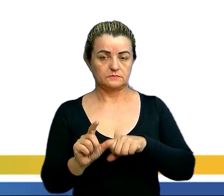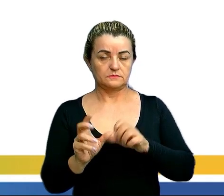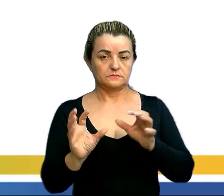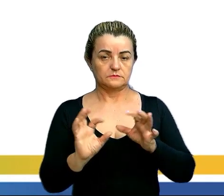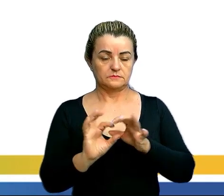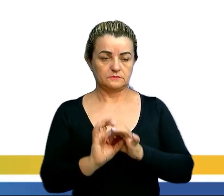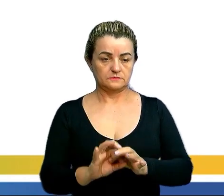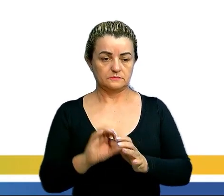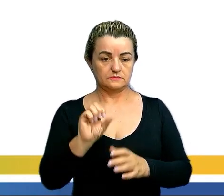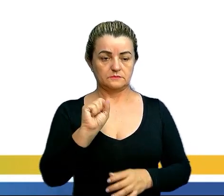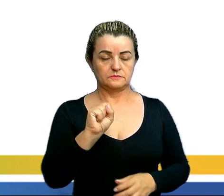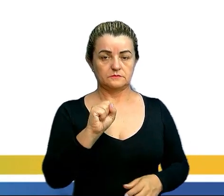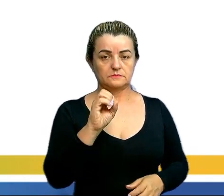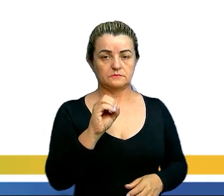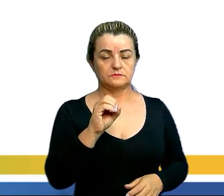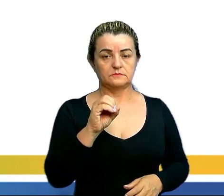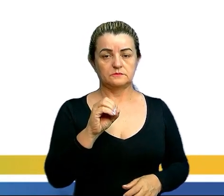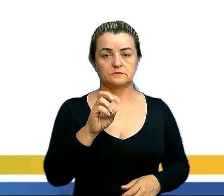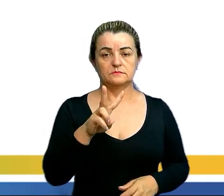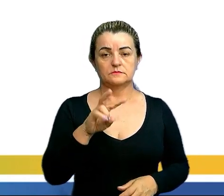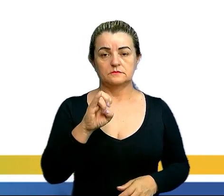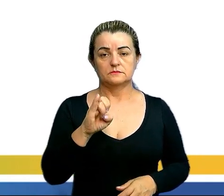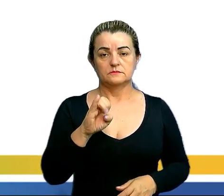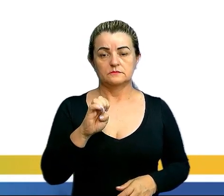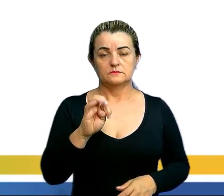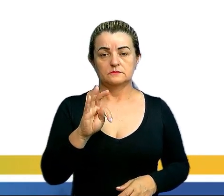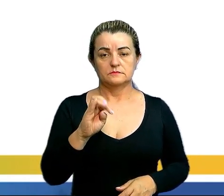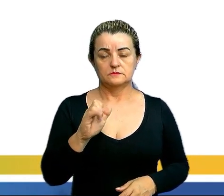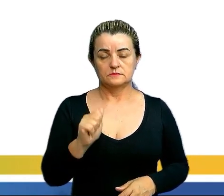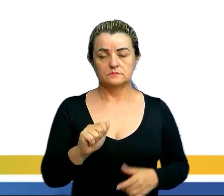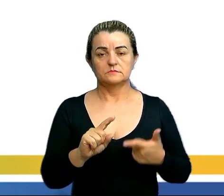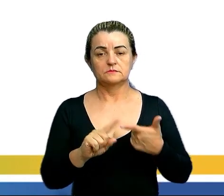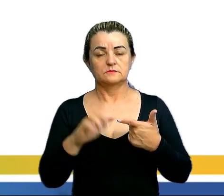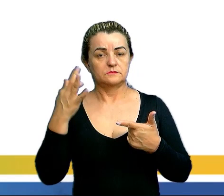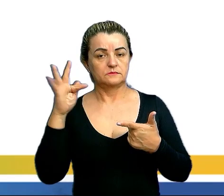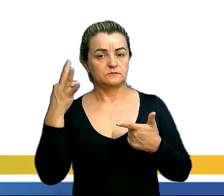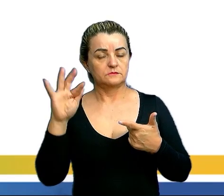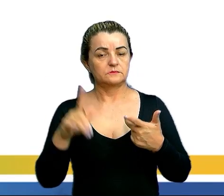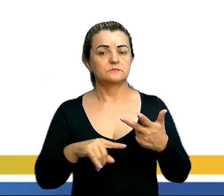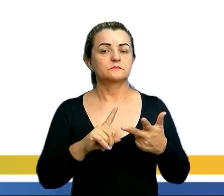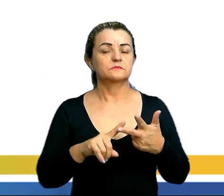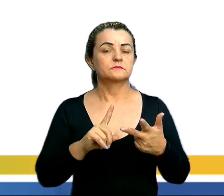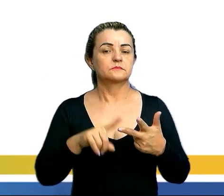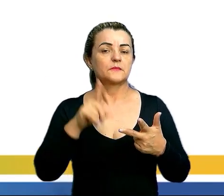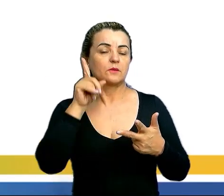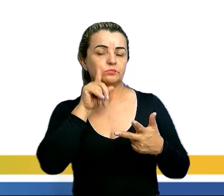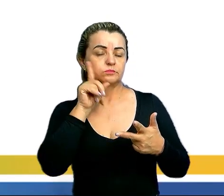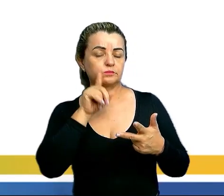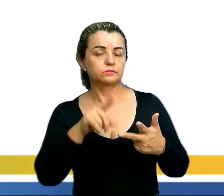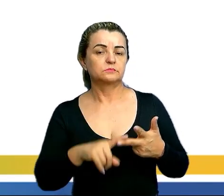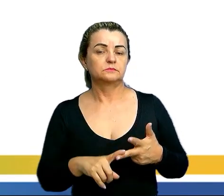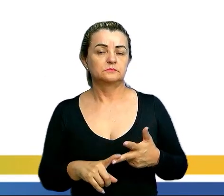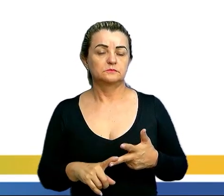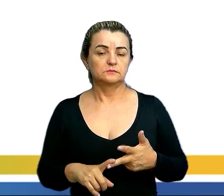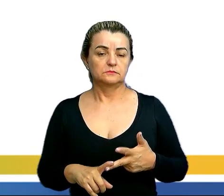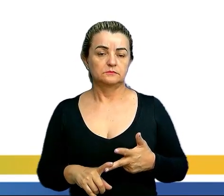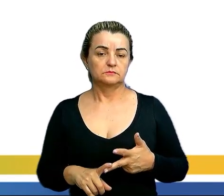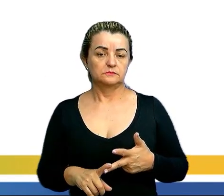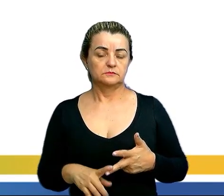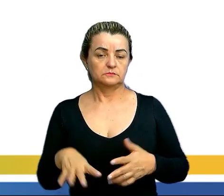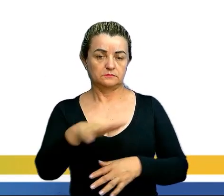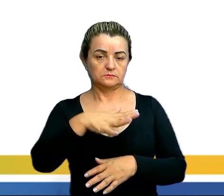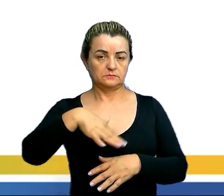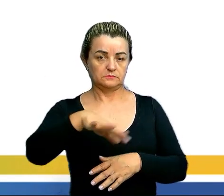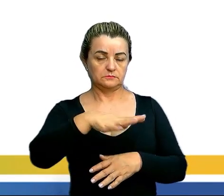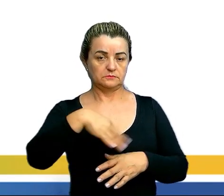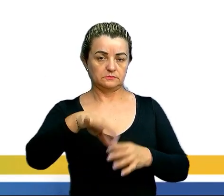Soviética, da Inglaterra, da França e dos Estados Unidos, que são os países vencedores. Eles vão